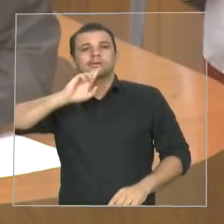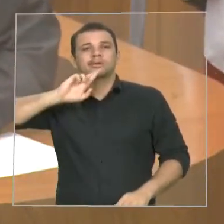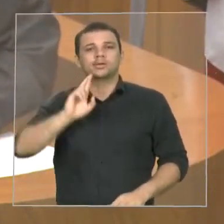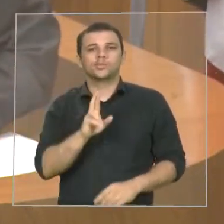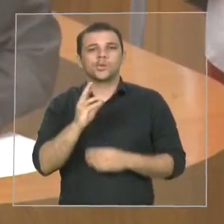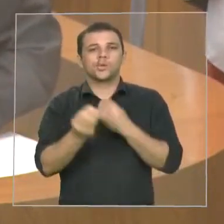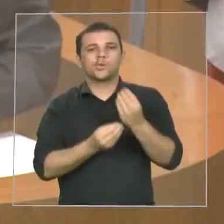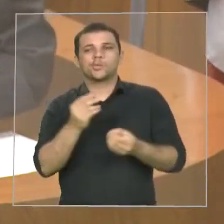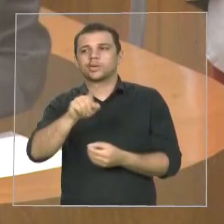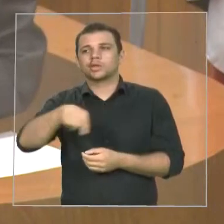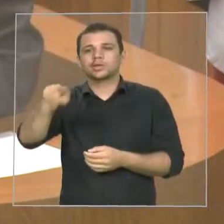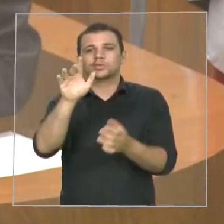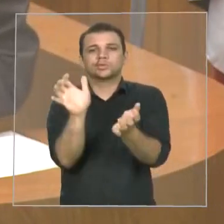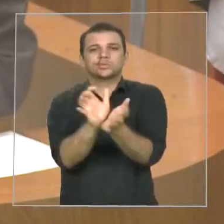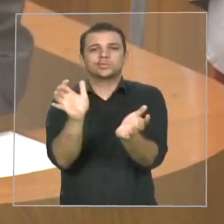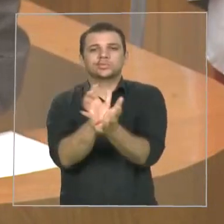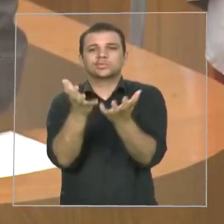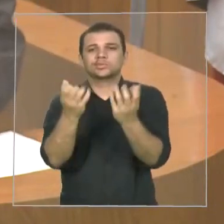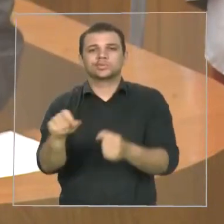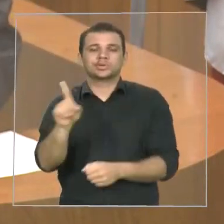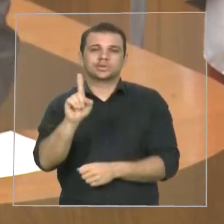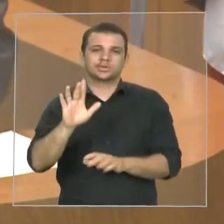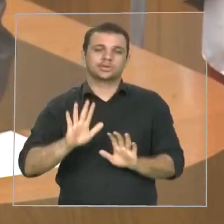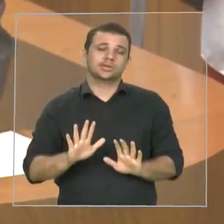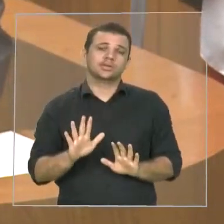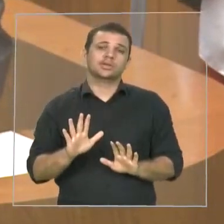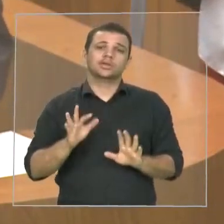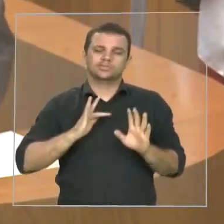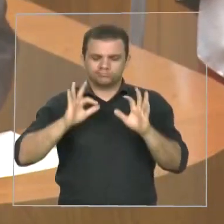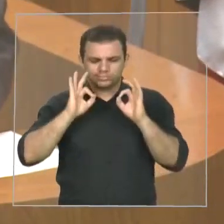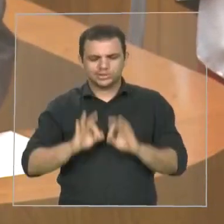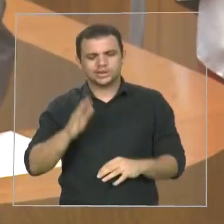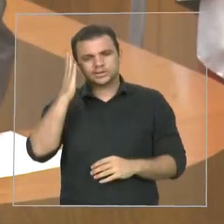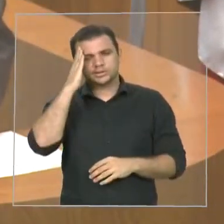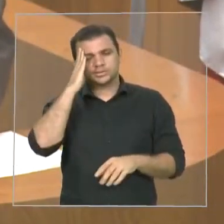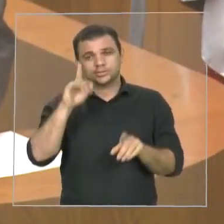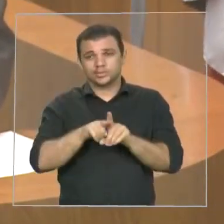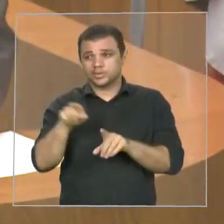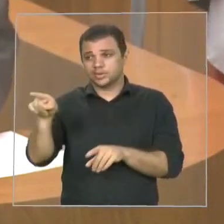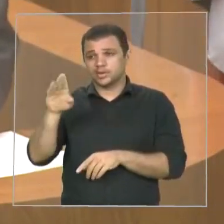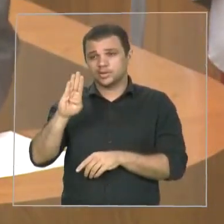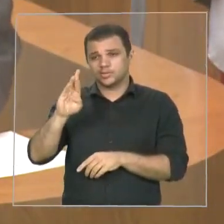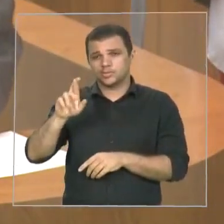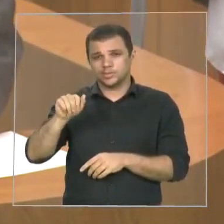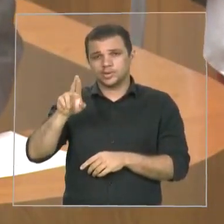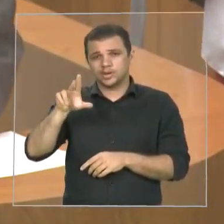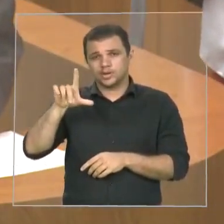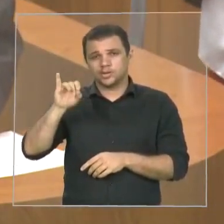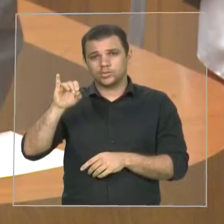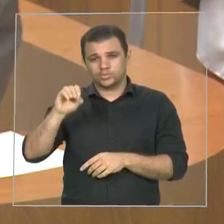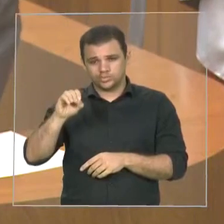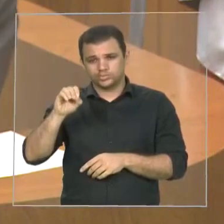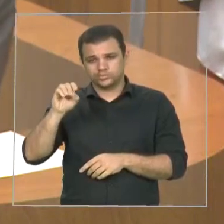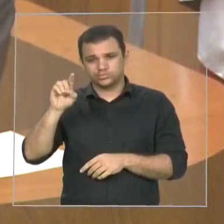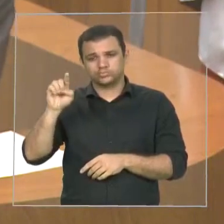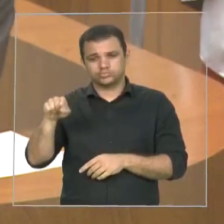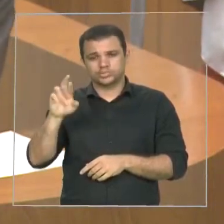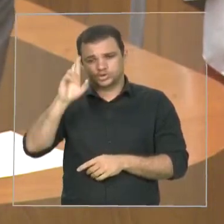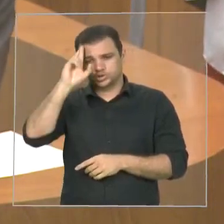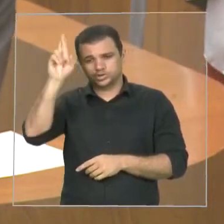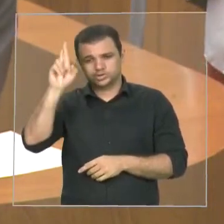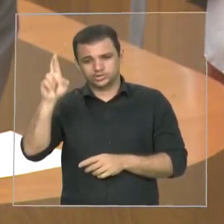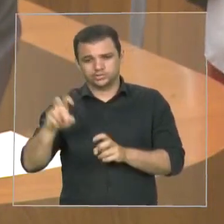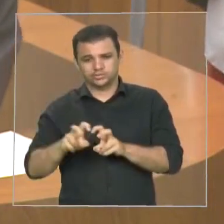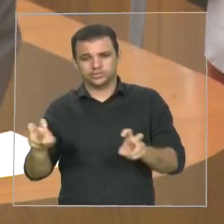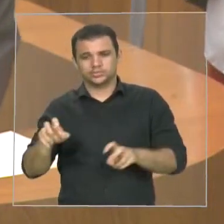tenho convicção, e o Braulio, que é um grande assessor desta casa aqui, que nos presta muito serviço aqui, sabe que a